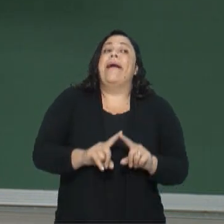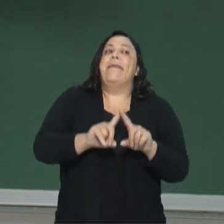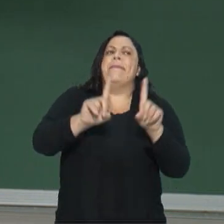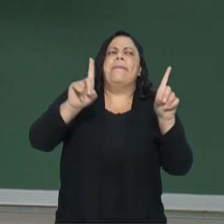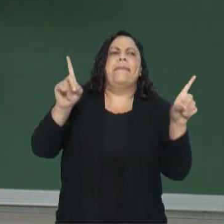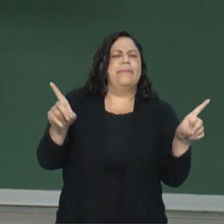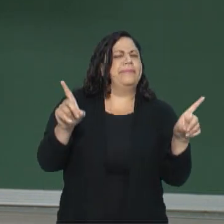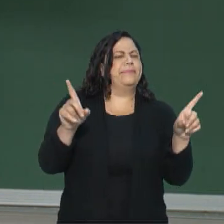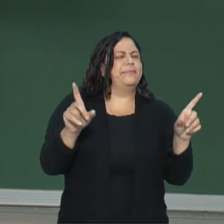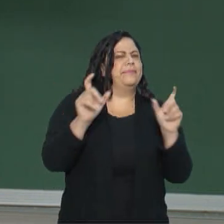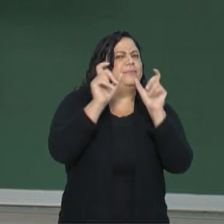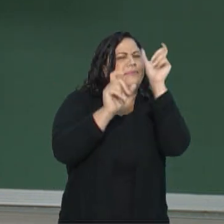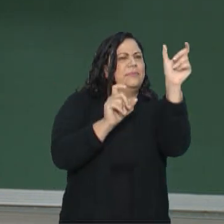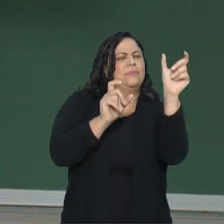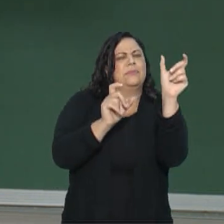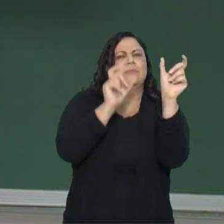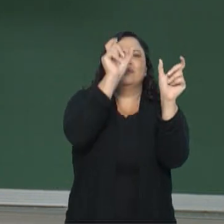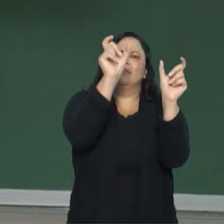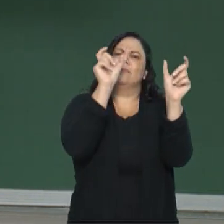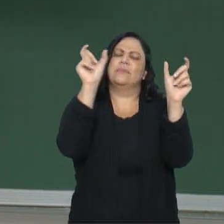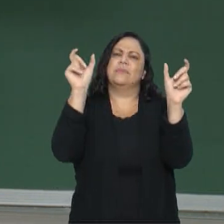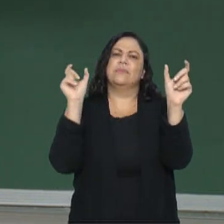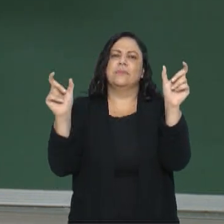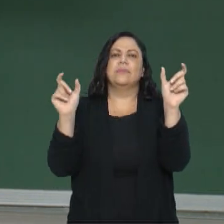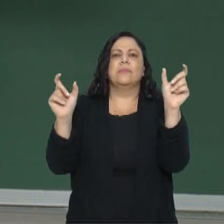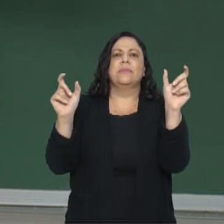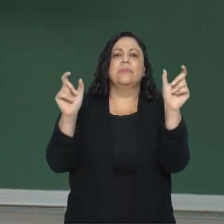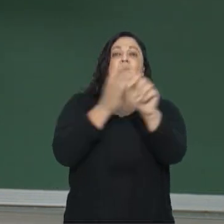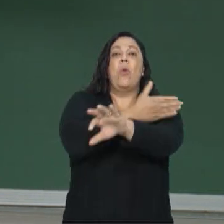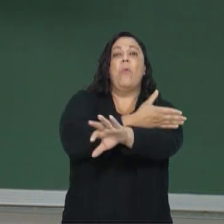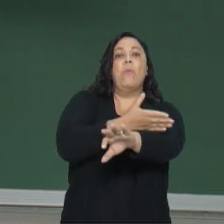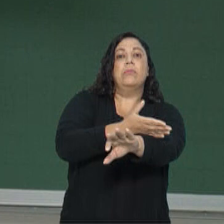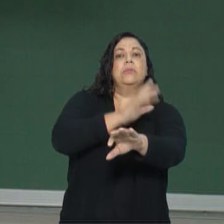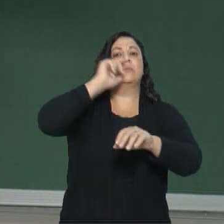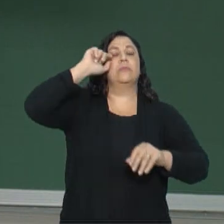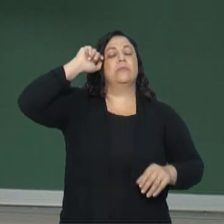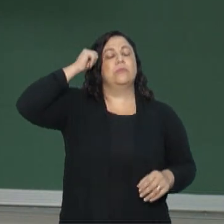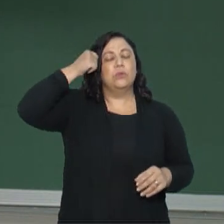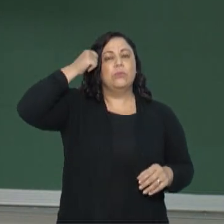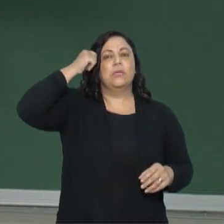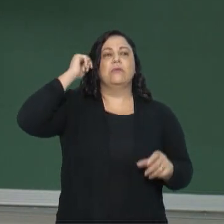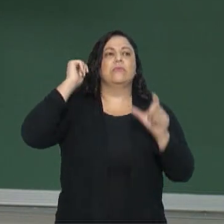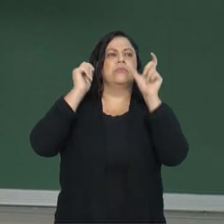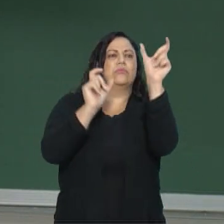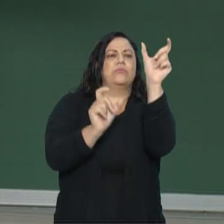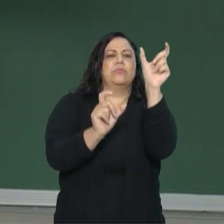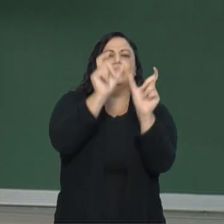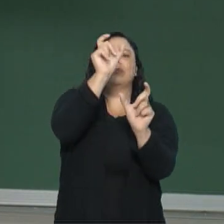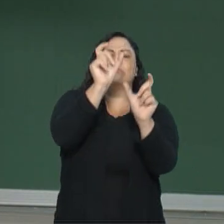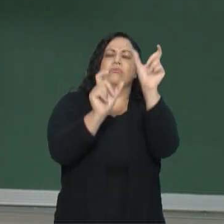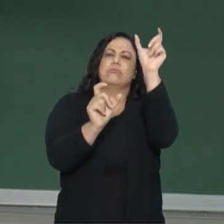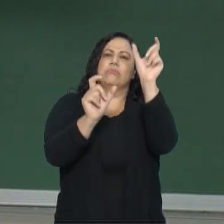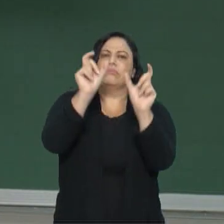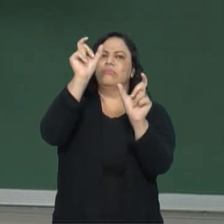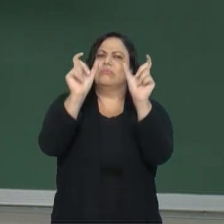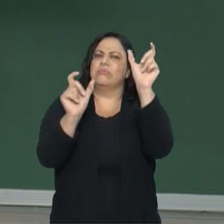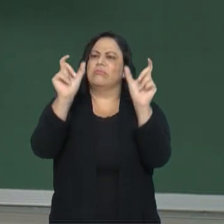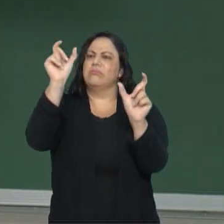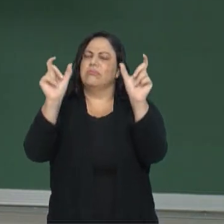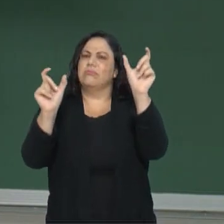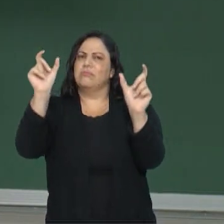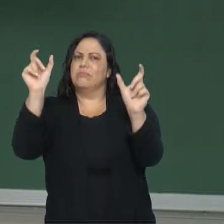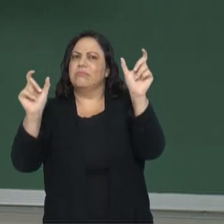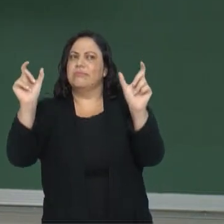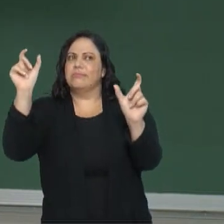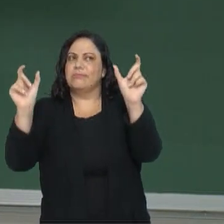você observou que eu tenho quadradinhos brancos e pretos? Só que eles não estão alinhados. Um está um pouco para frente, outro um